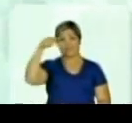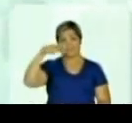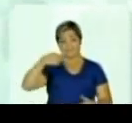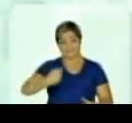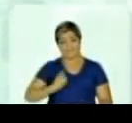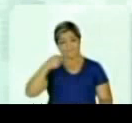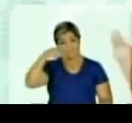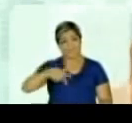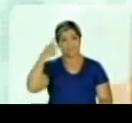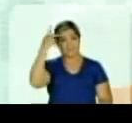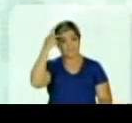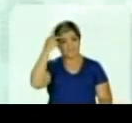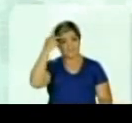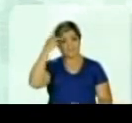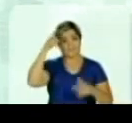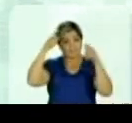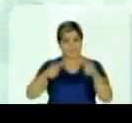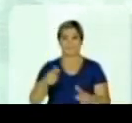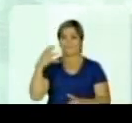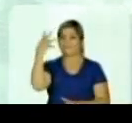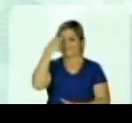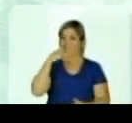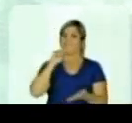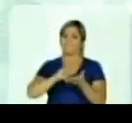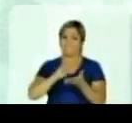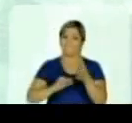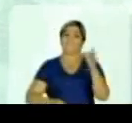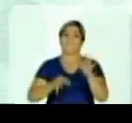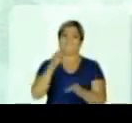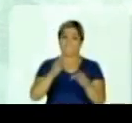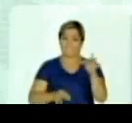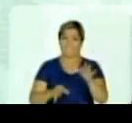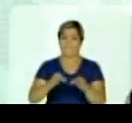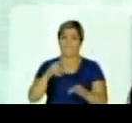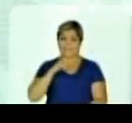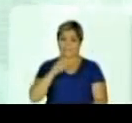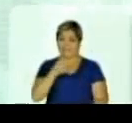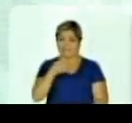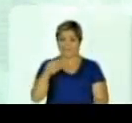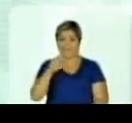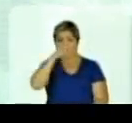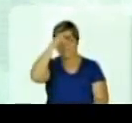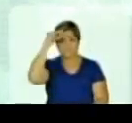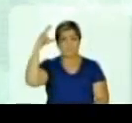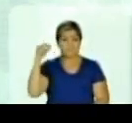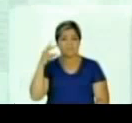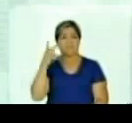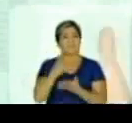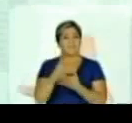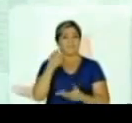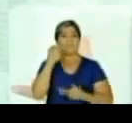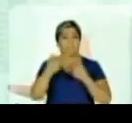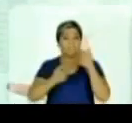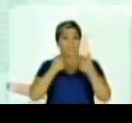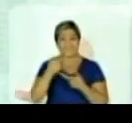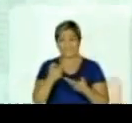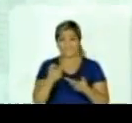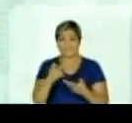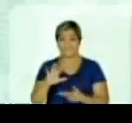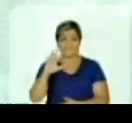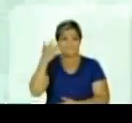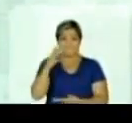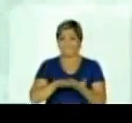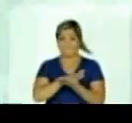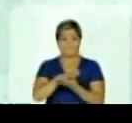coração grande que abraça a gente. É a força da nação e precisa de um prefeito competente, bem justo e